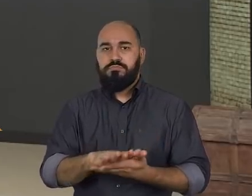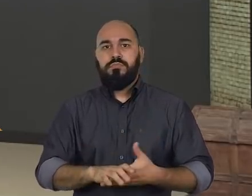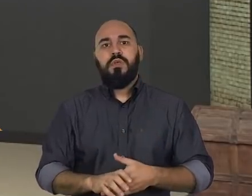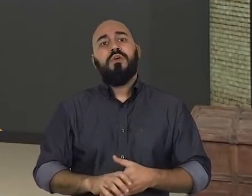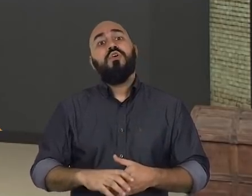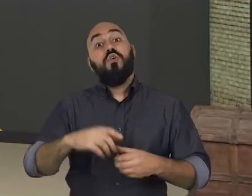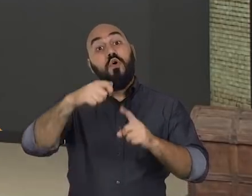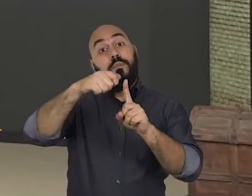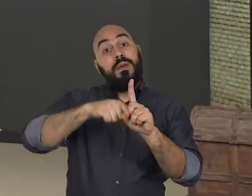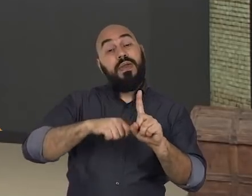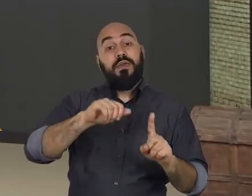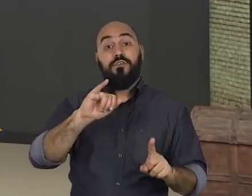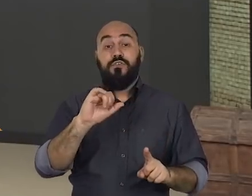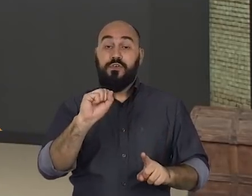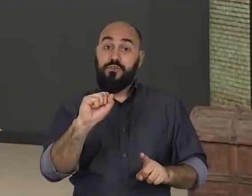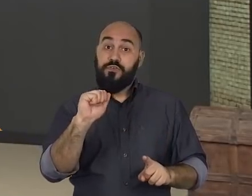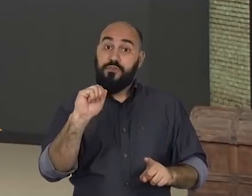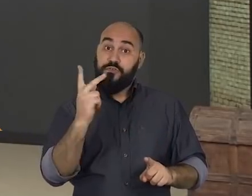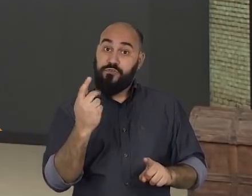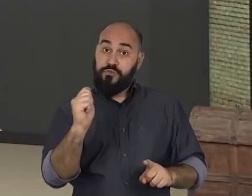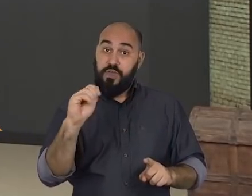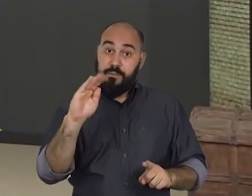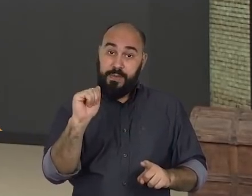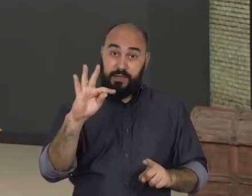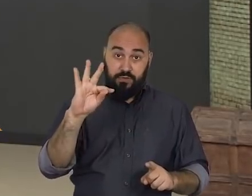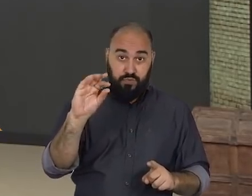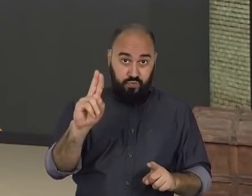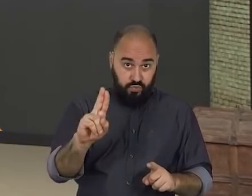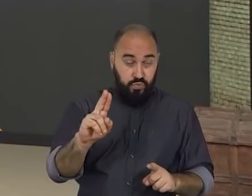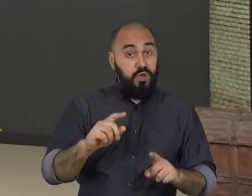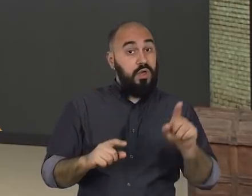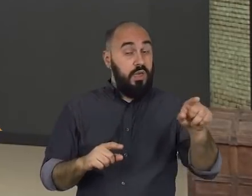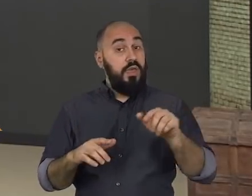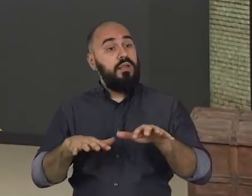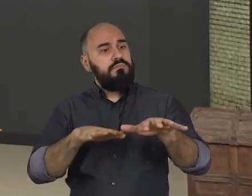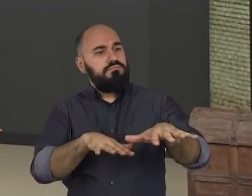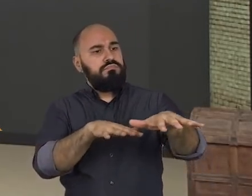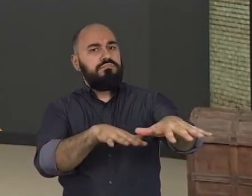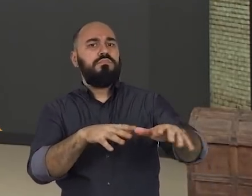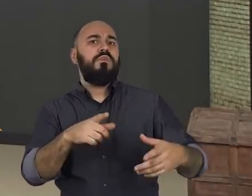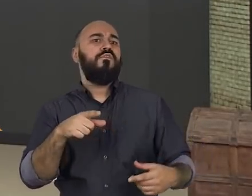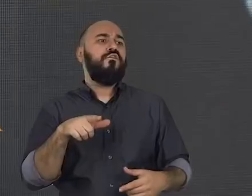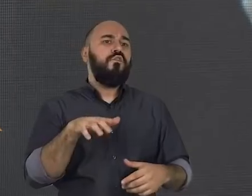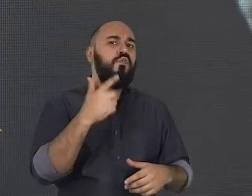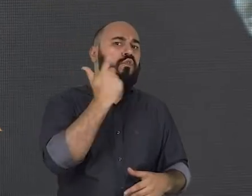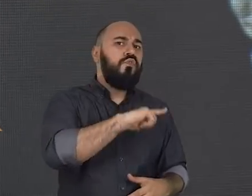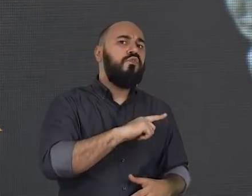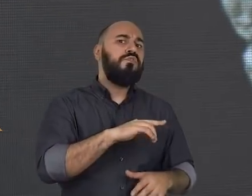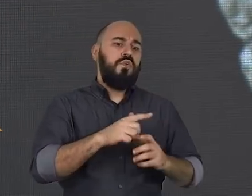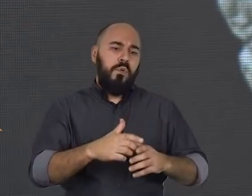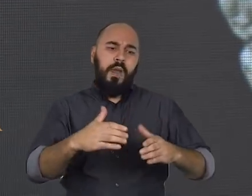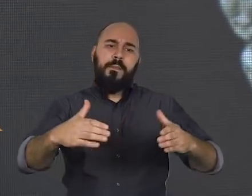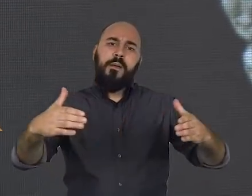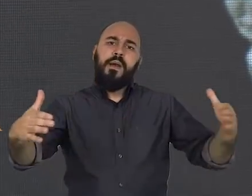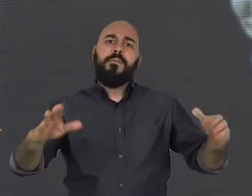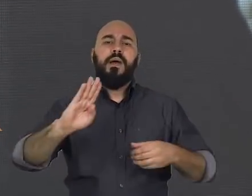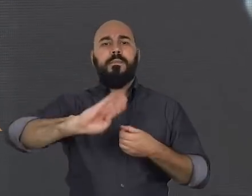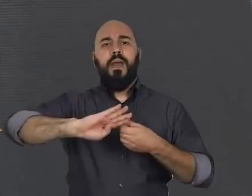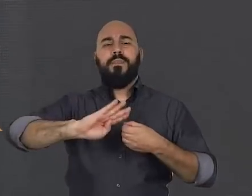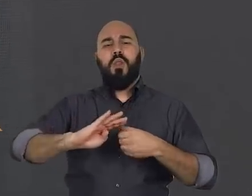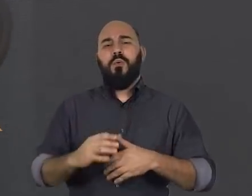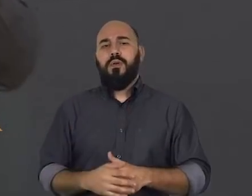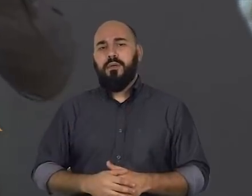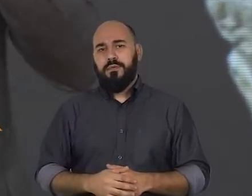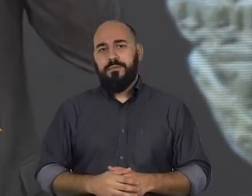o pesado tributo do território de Hati à Babilônia. Você percebeu isso aqui? Então, o que